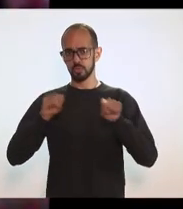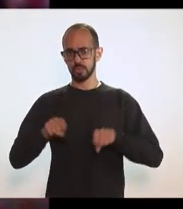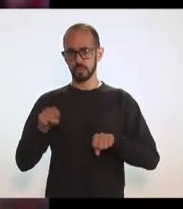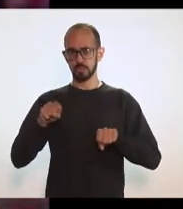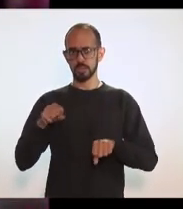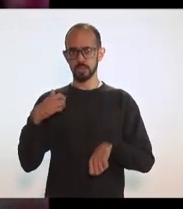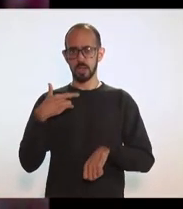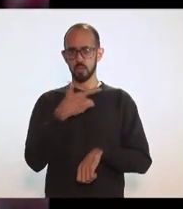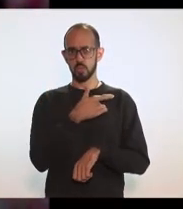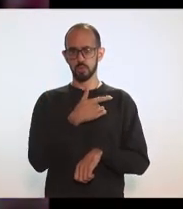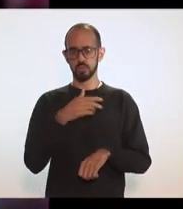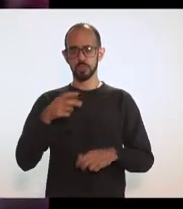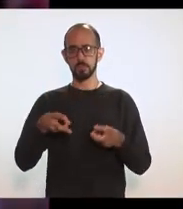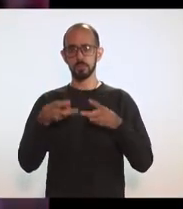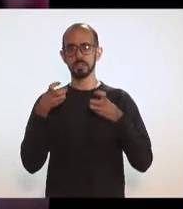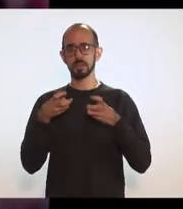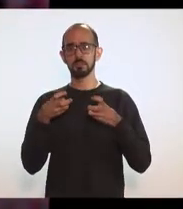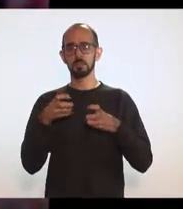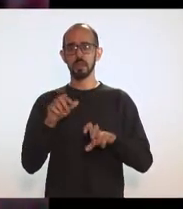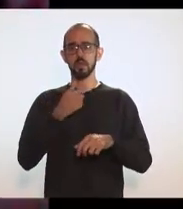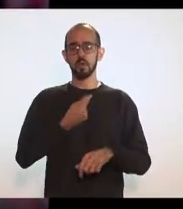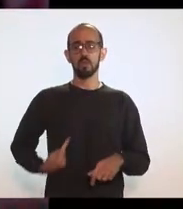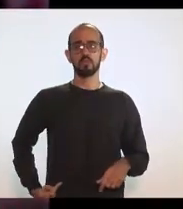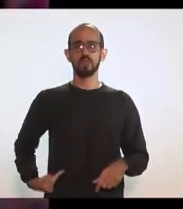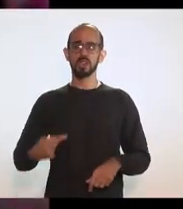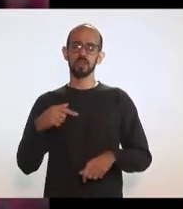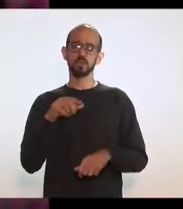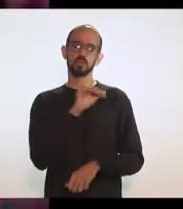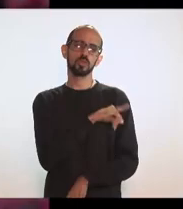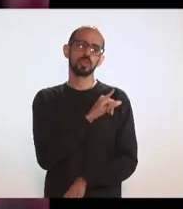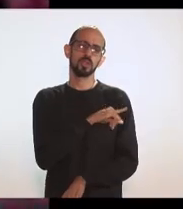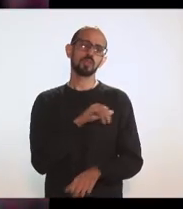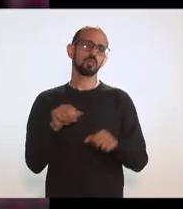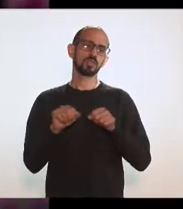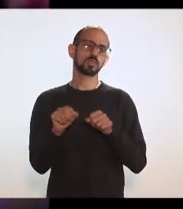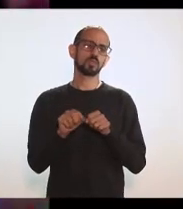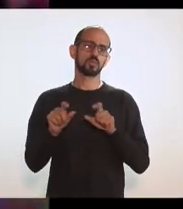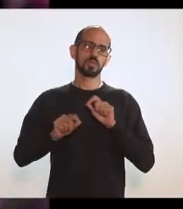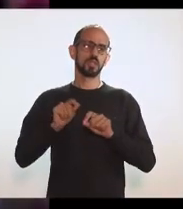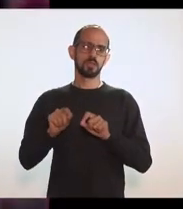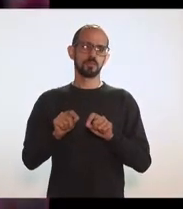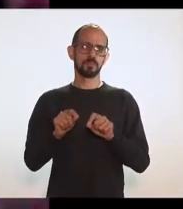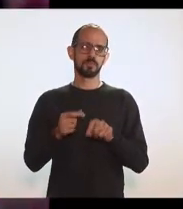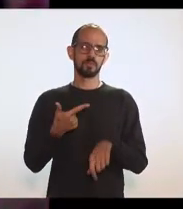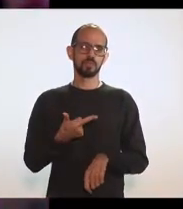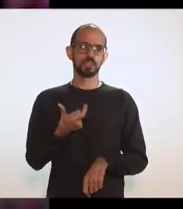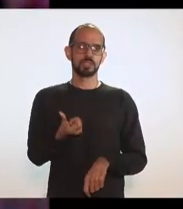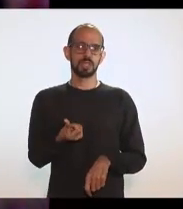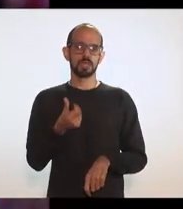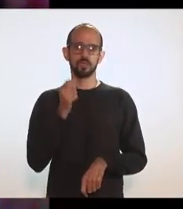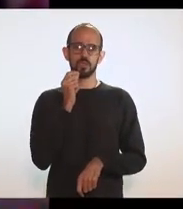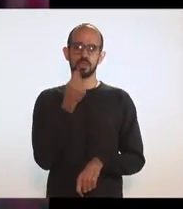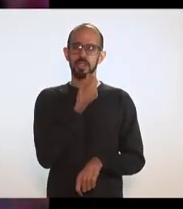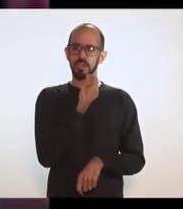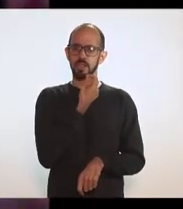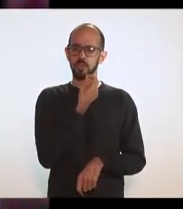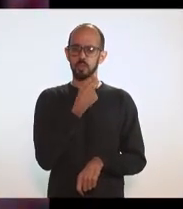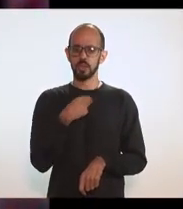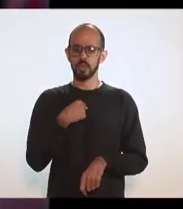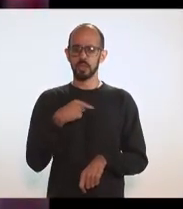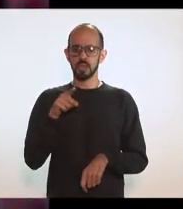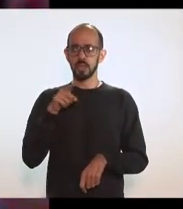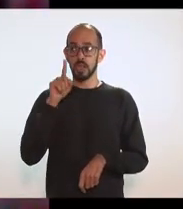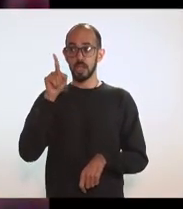a gente viu o Governo do Estado do Rio de Janeiro fazer o quê no dia vinte e seis de fevereiro em vetor projeto de minha autoria